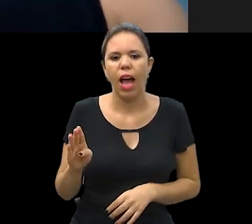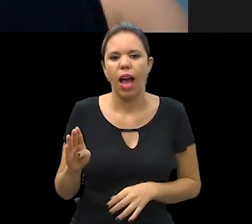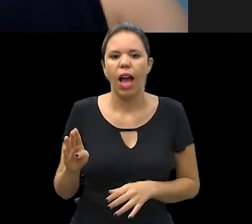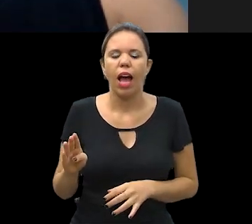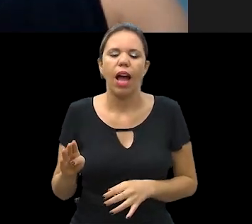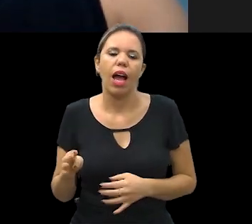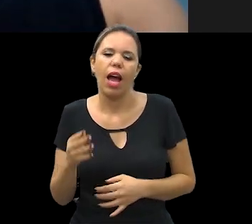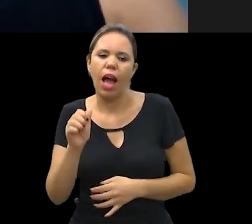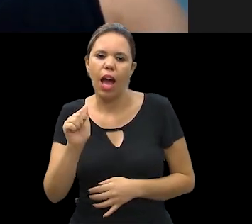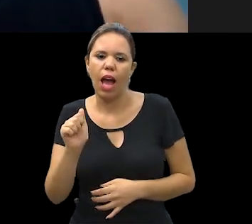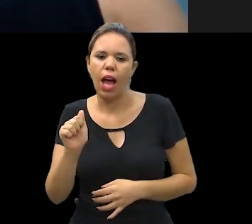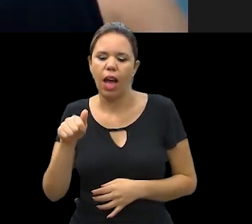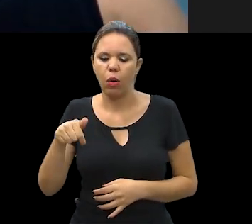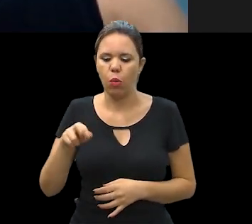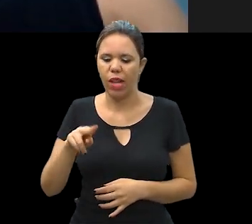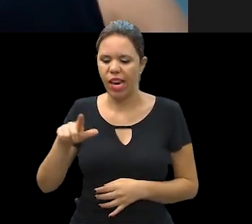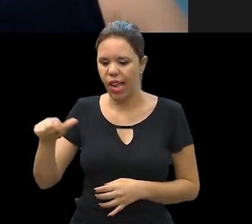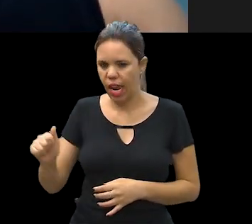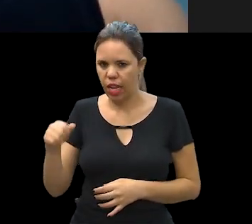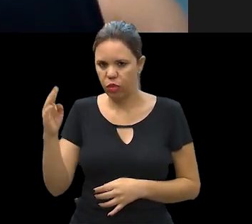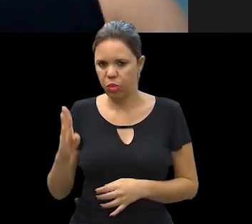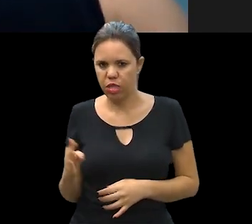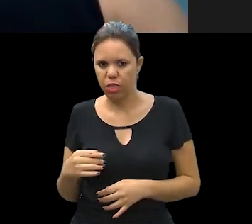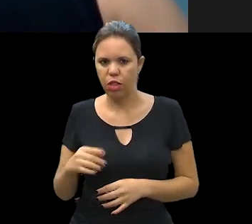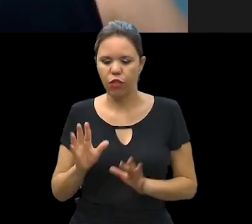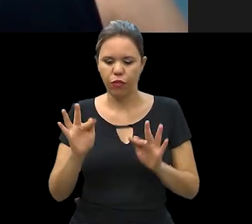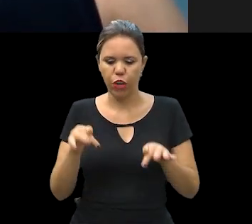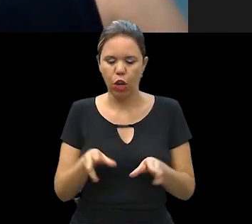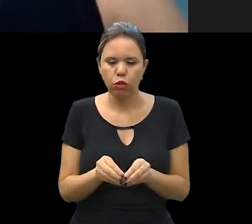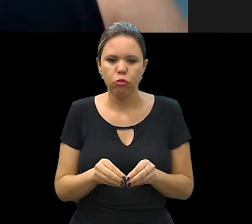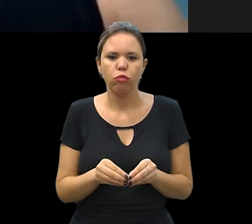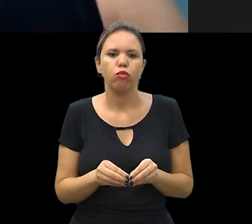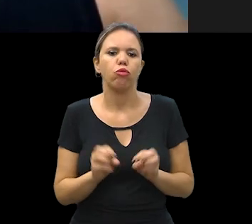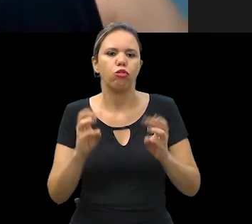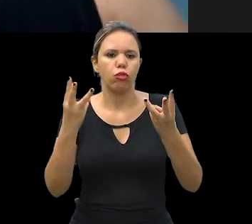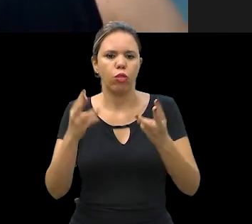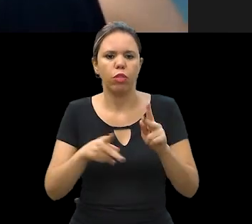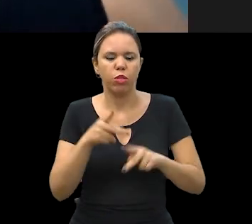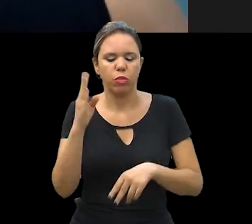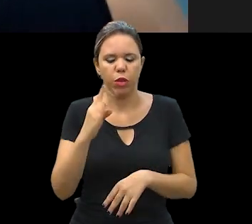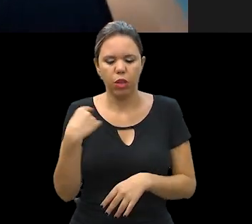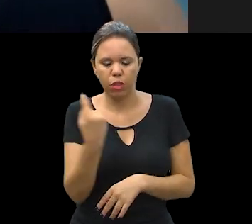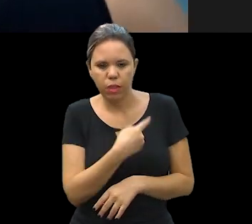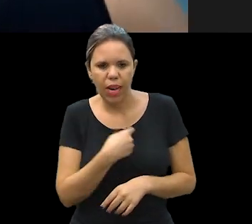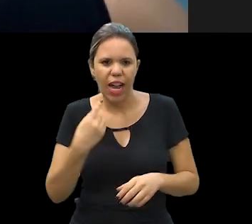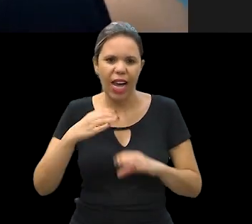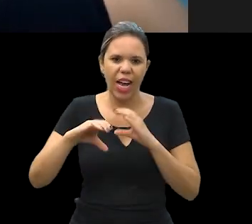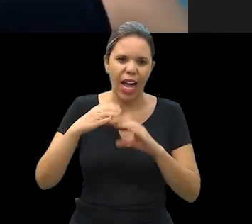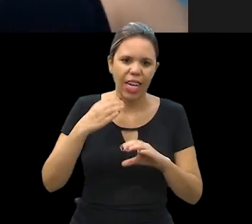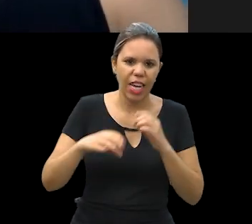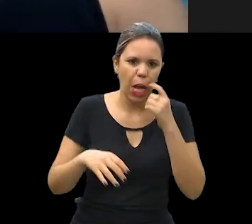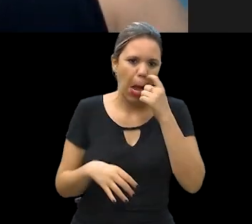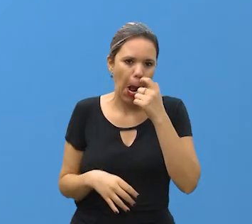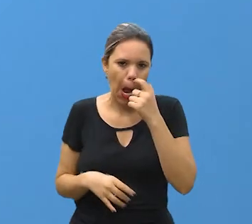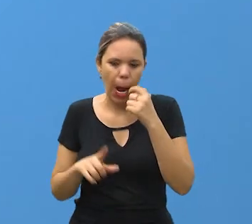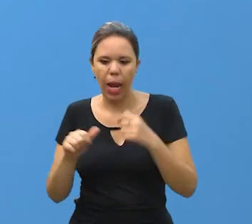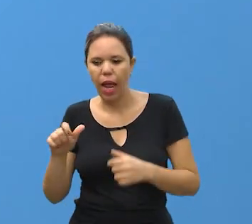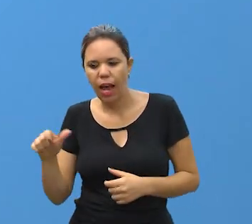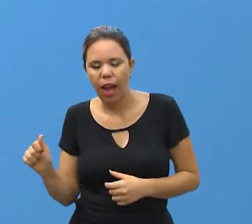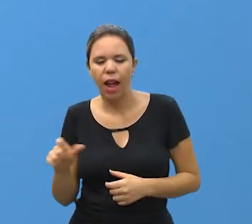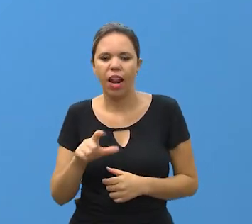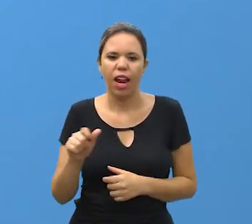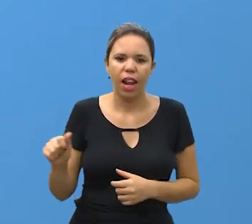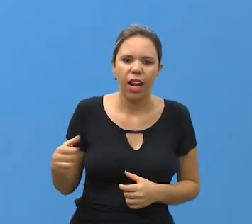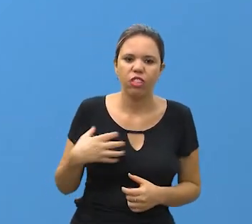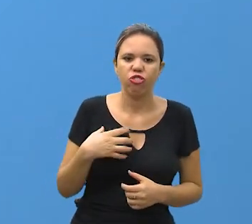Entre uma música e outra, ou no final do show, na hora de pedir o bis, quando a gente falava que era do Brasil, a galera começava a cantarolar. Lá, lá, lá, lá, lá, lá,